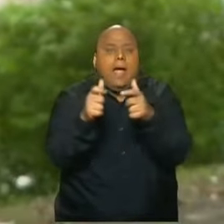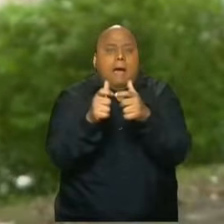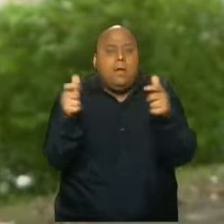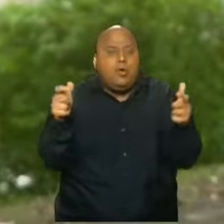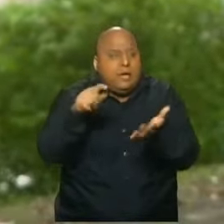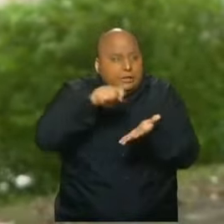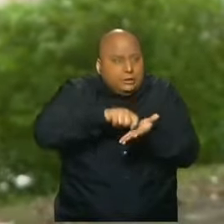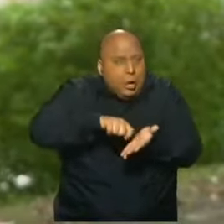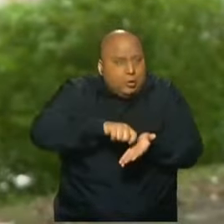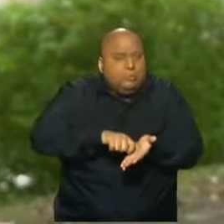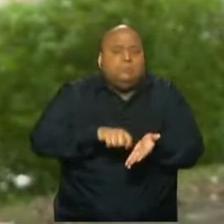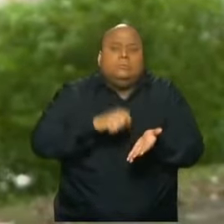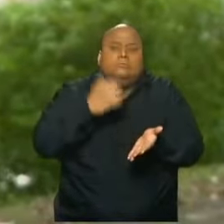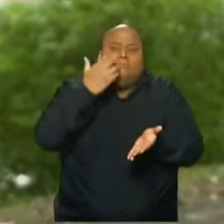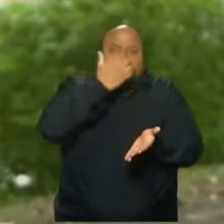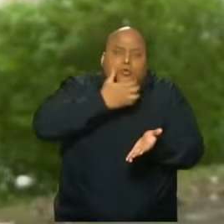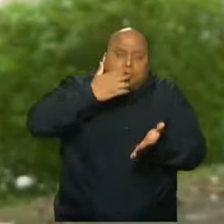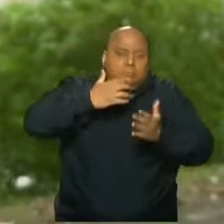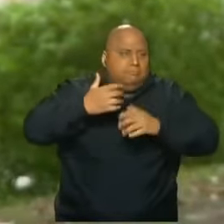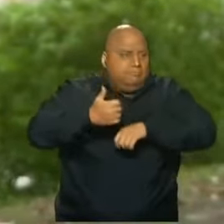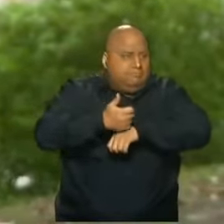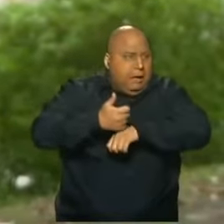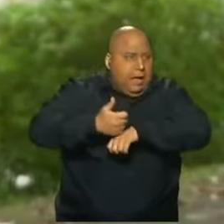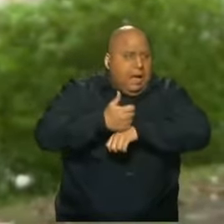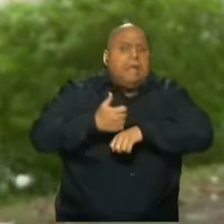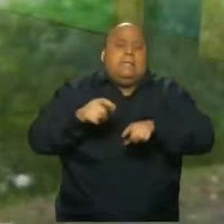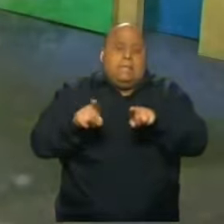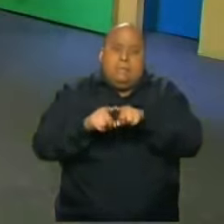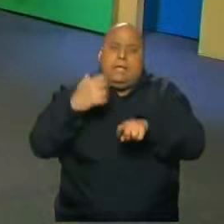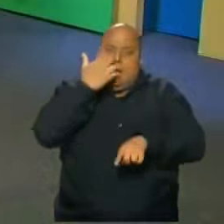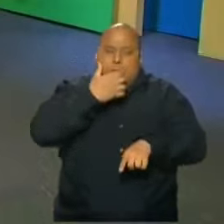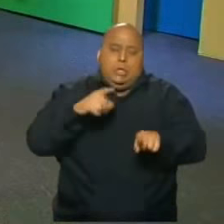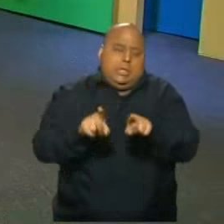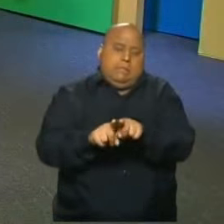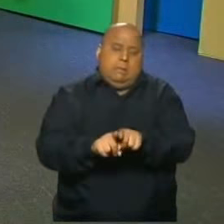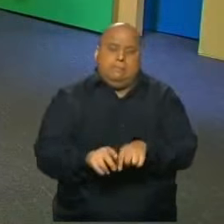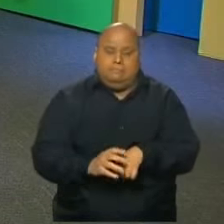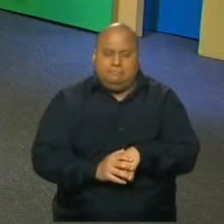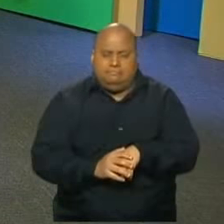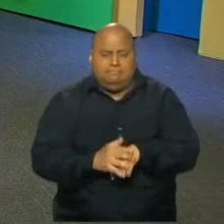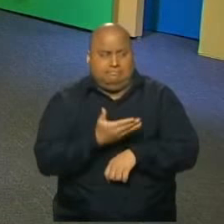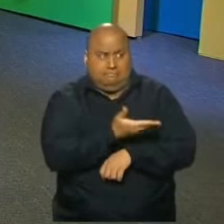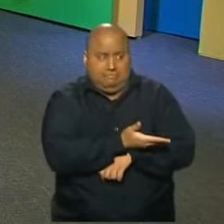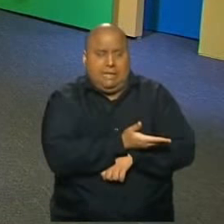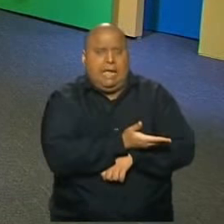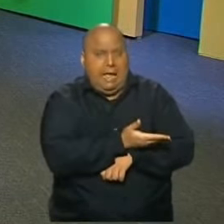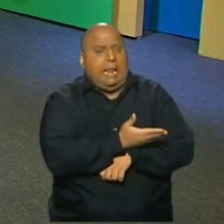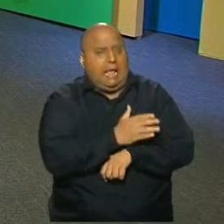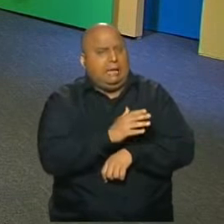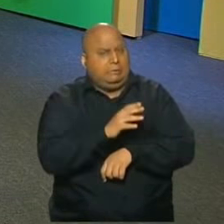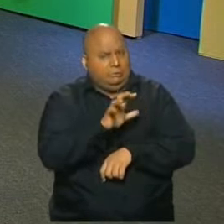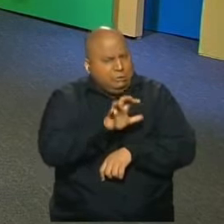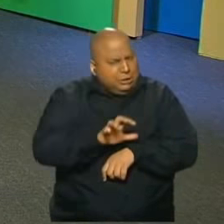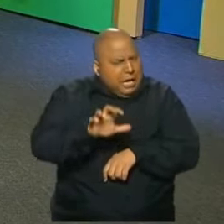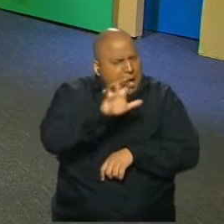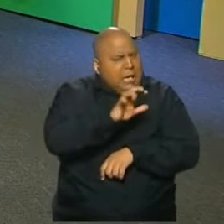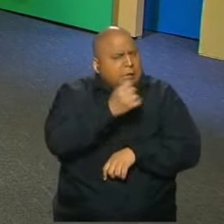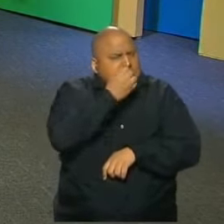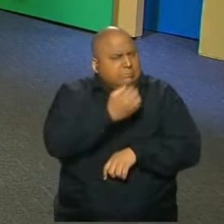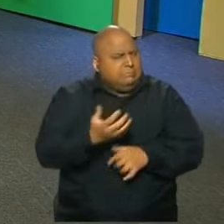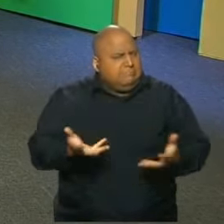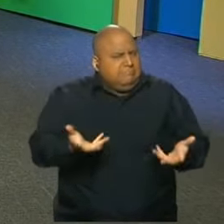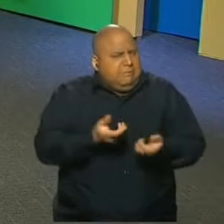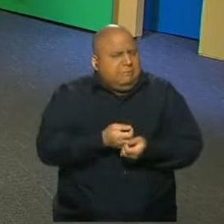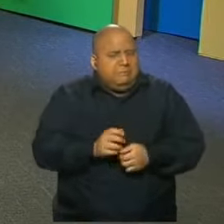os autores, músicos e intérpretes. Legal, Roberta, que é estilo puro, hein? Estilo puro, Roberta